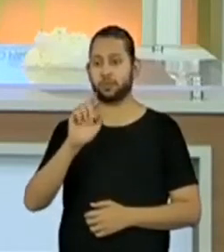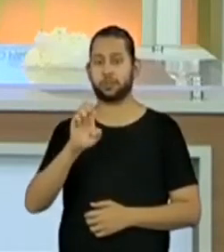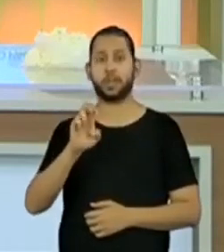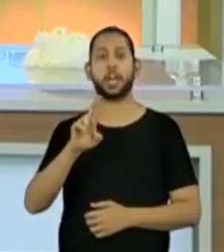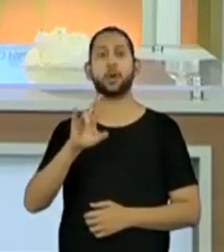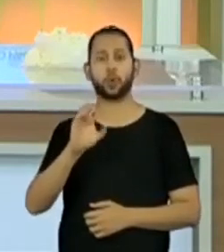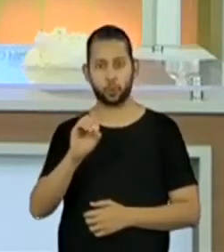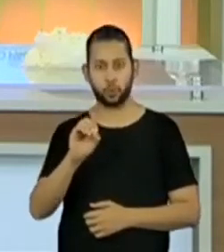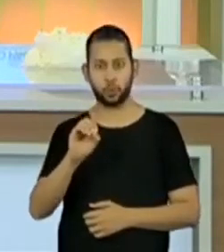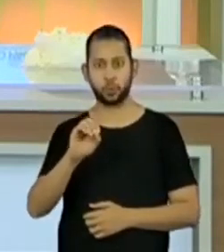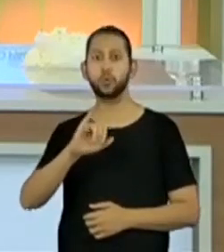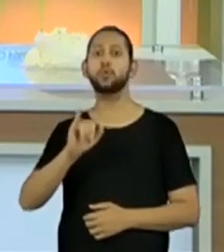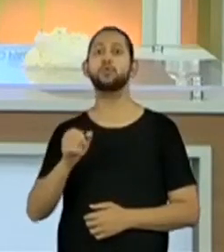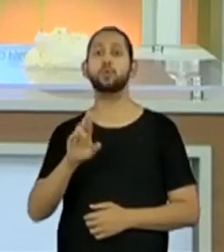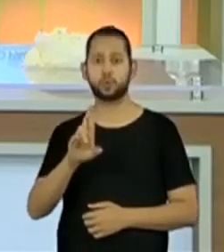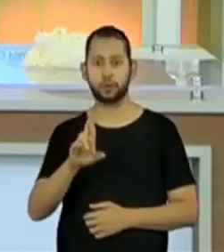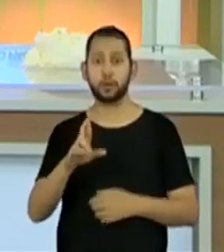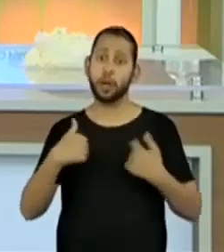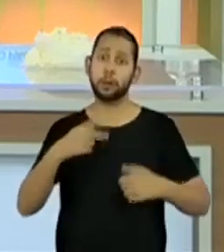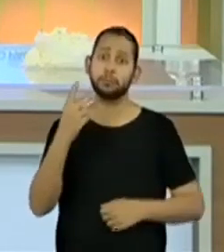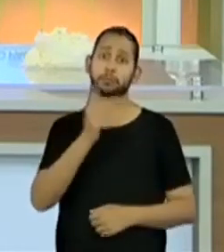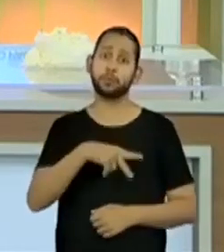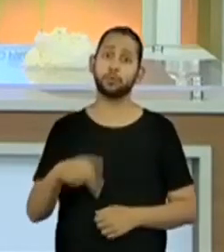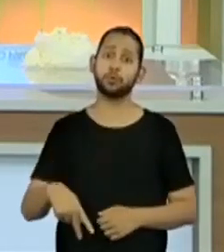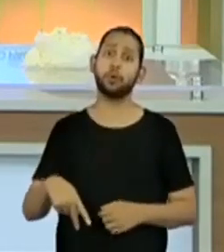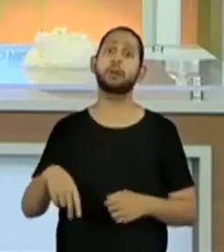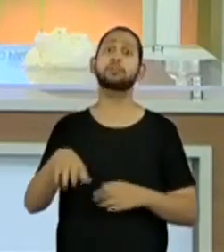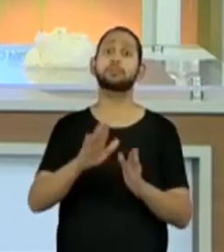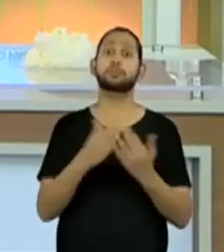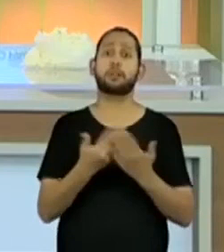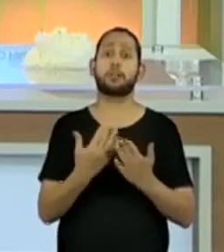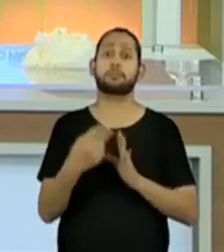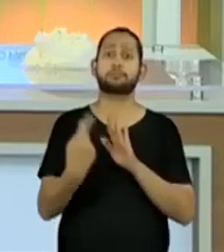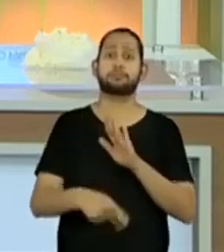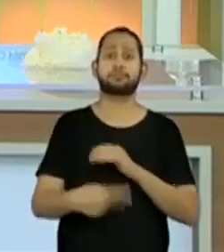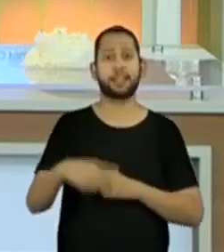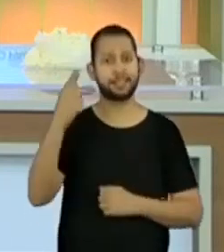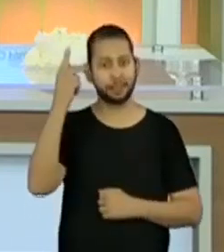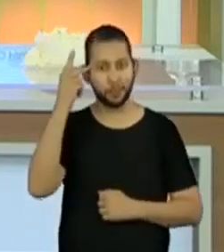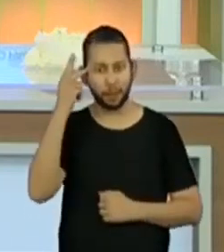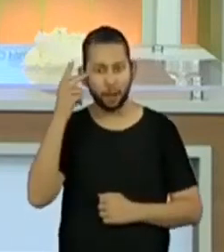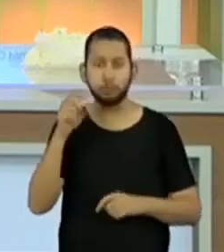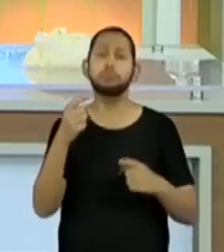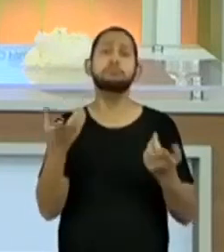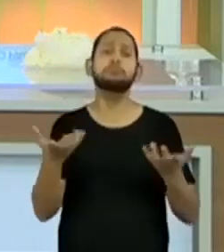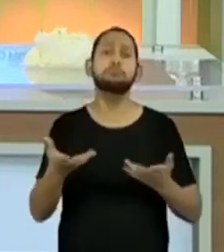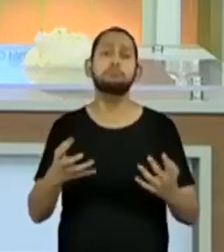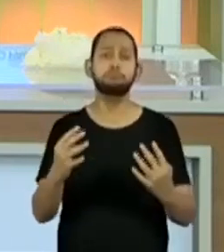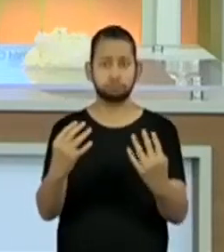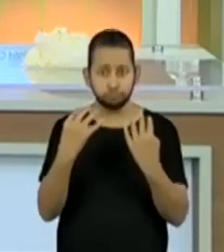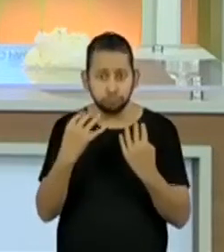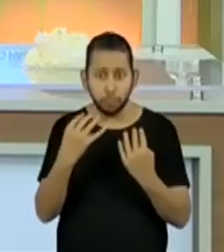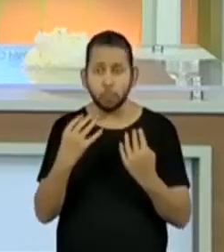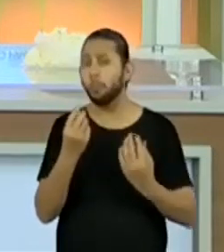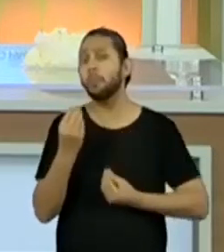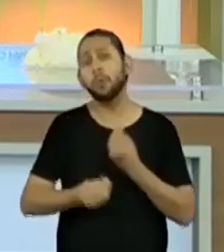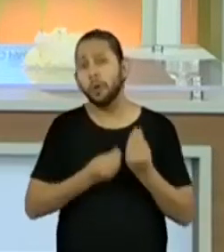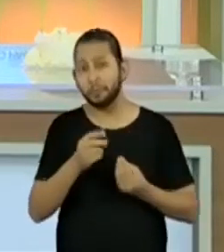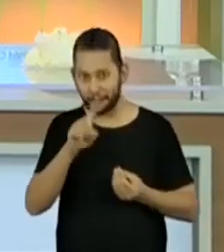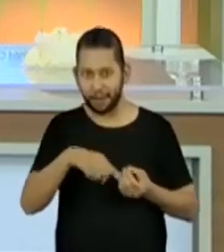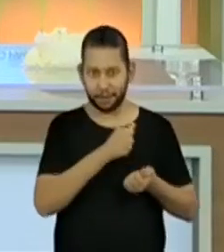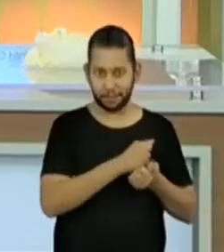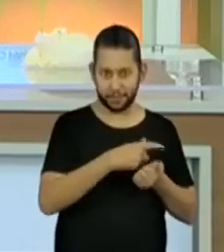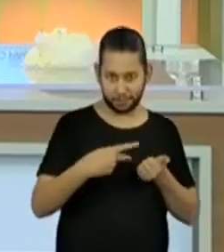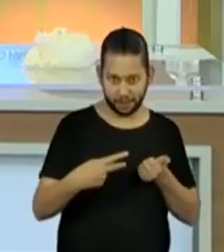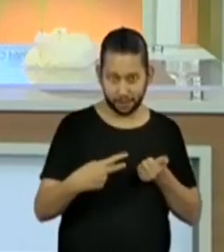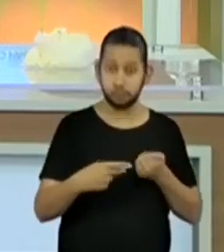da Rede Municipal de São Paulo. Para você que está assistindo a esta aula através do aplicativo Centro de